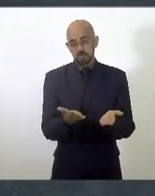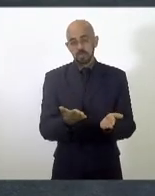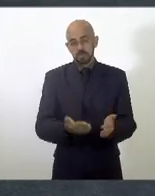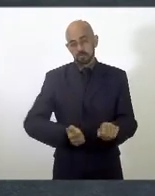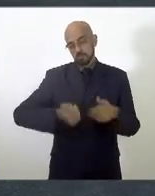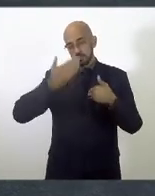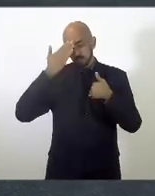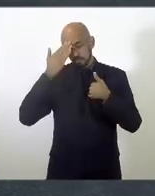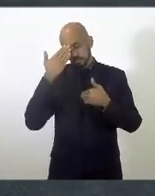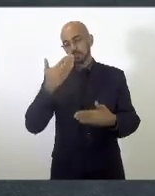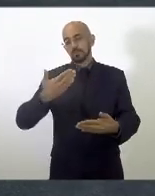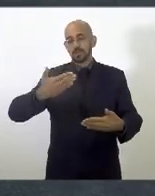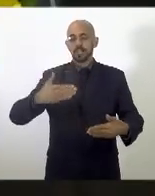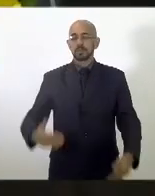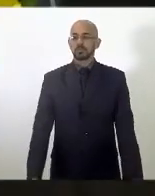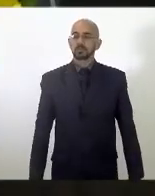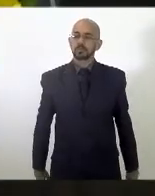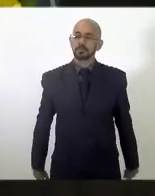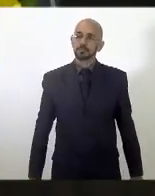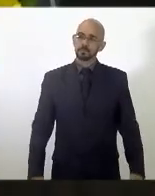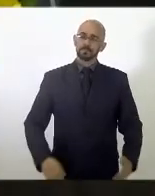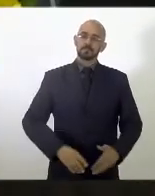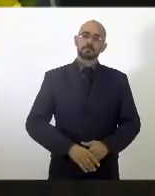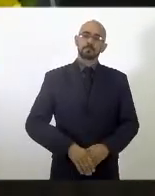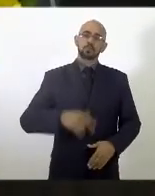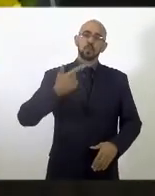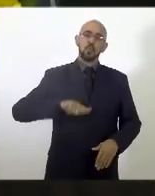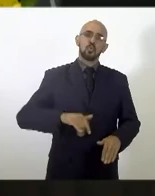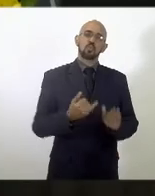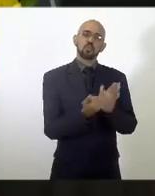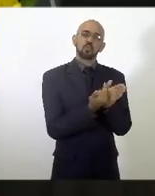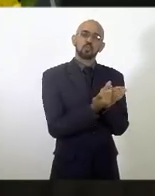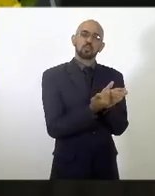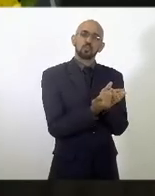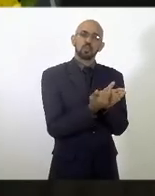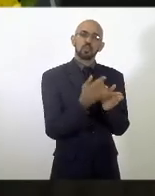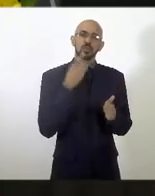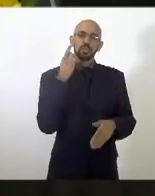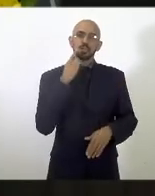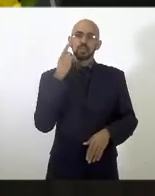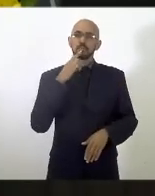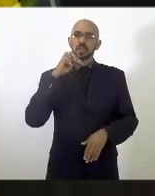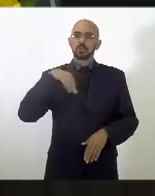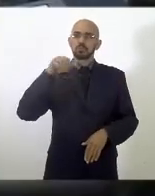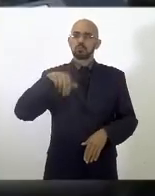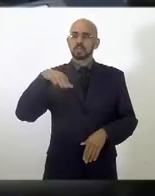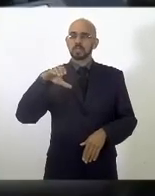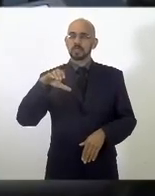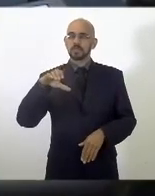Muito obrigado, senhor presidente. Próximo orador inscrito para a declaração, o deputado Carlos Mink.